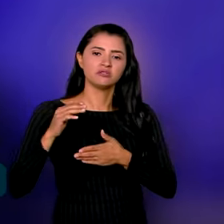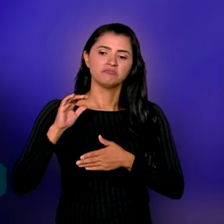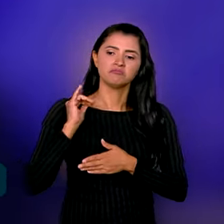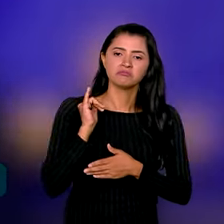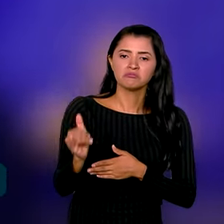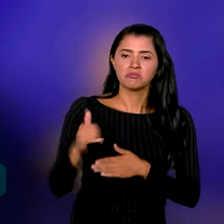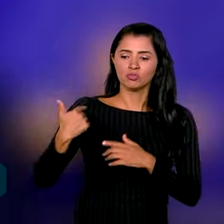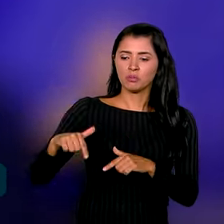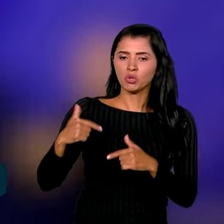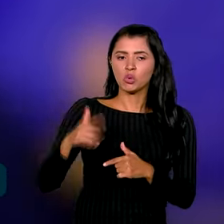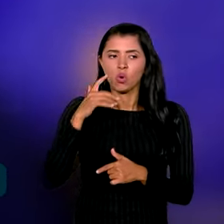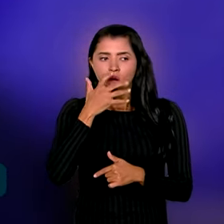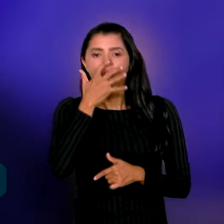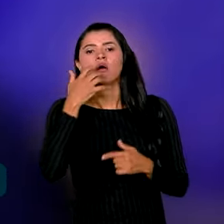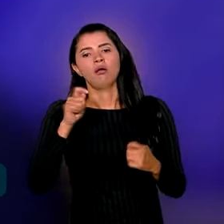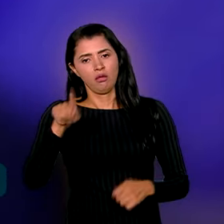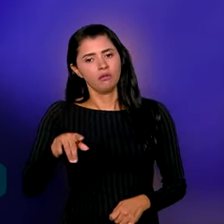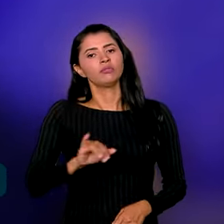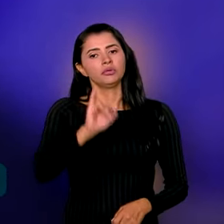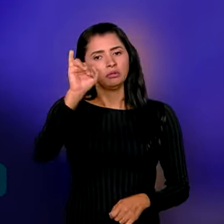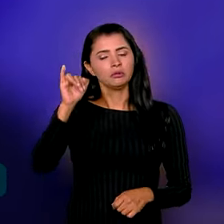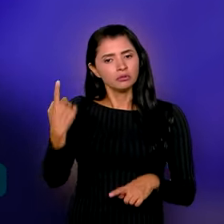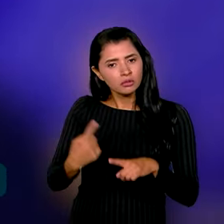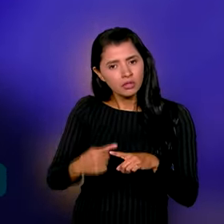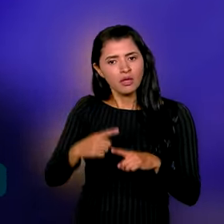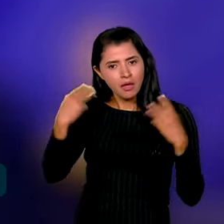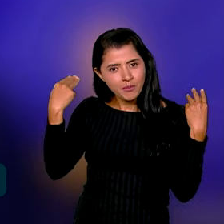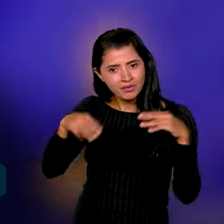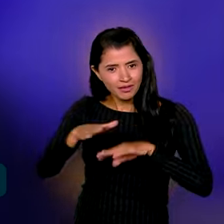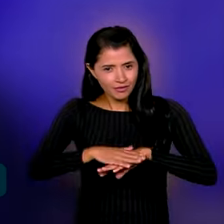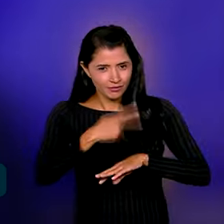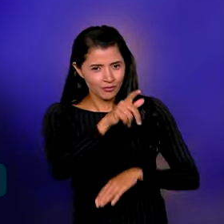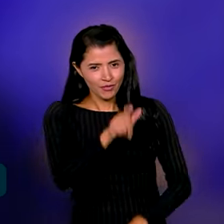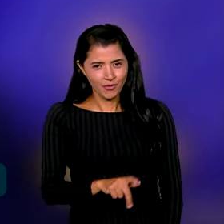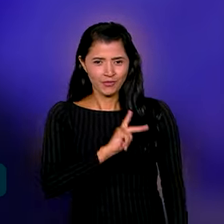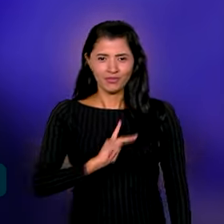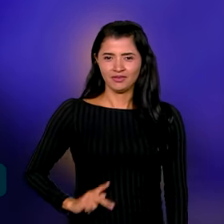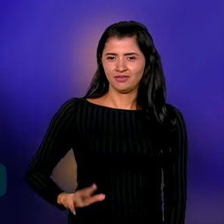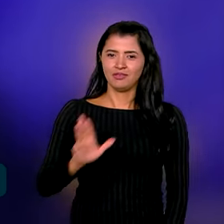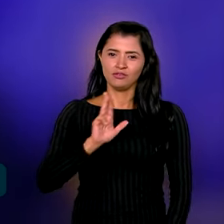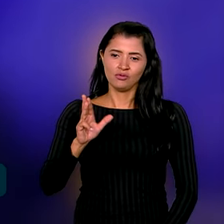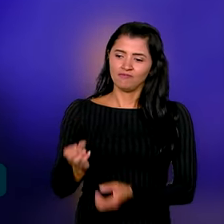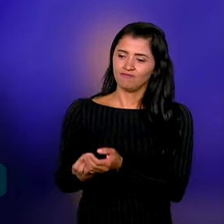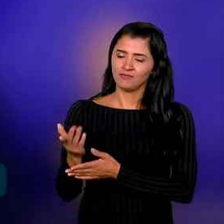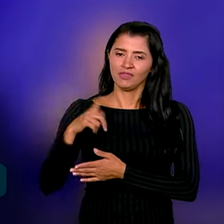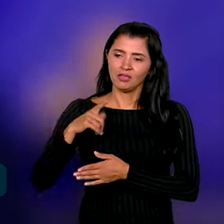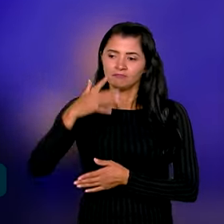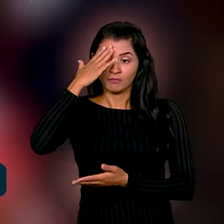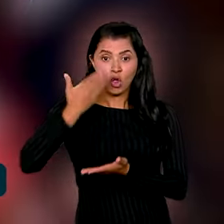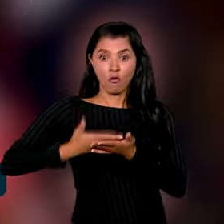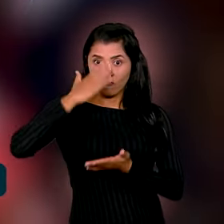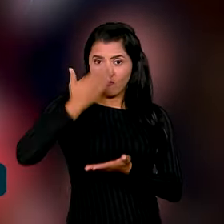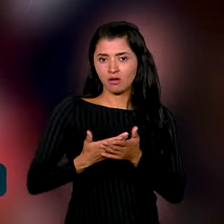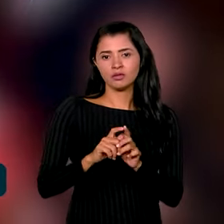Isso importa. E o que a gente está vendo é que as mensagens que o presidente Lula tem passado, tem gerado um ciclo de confiança.